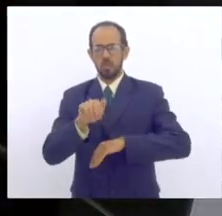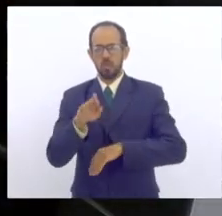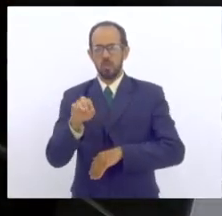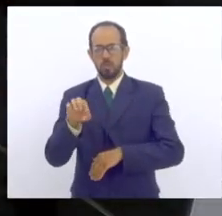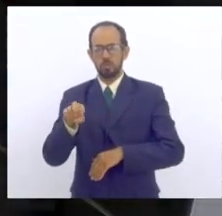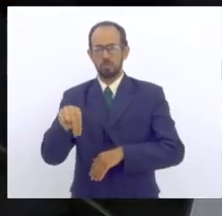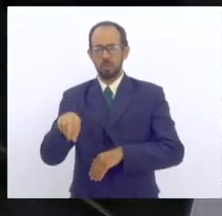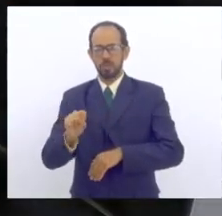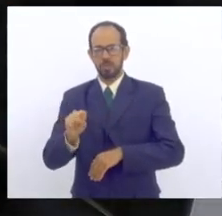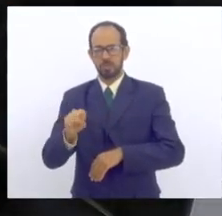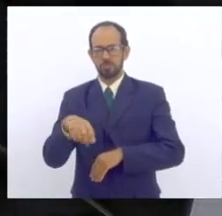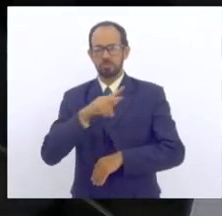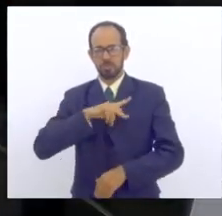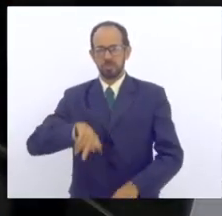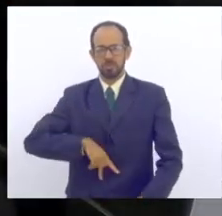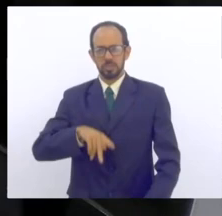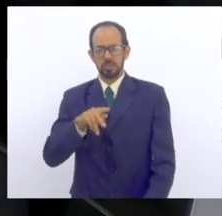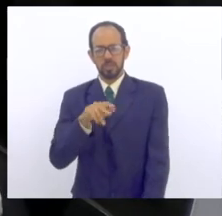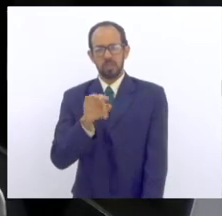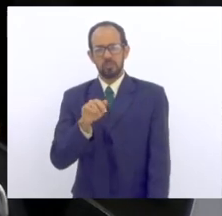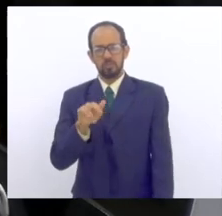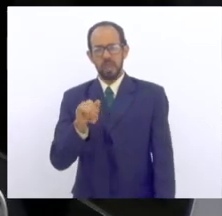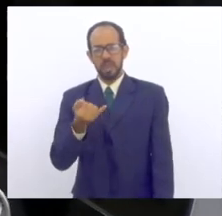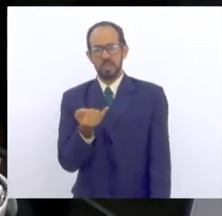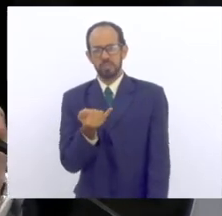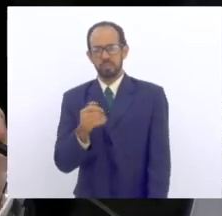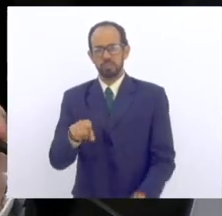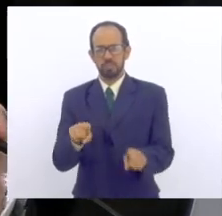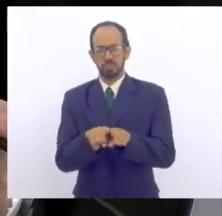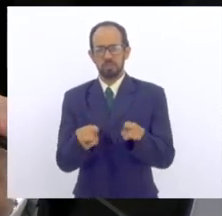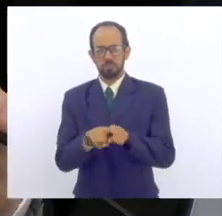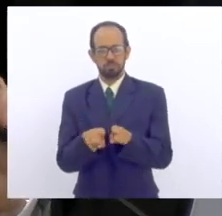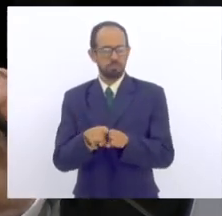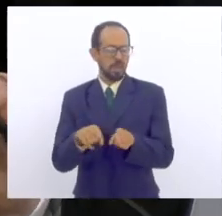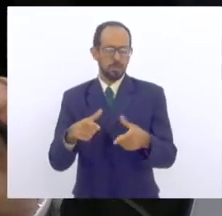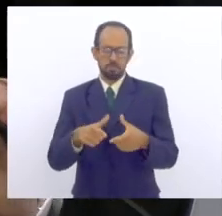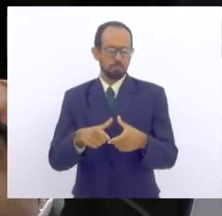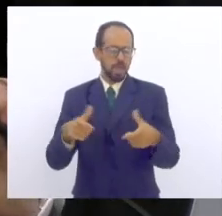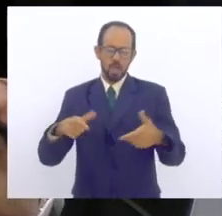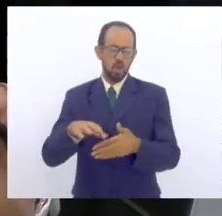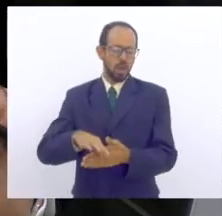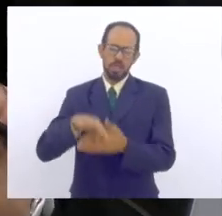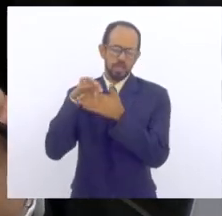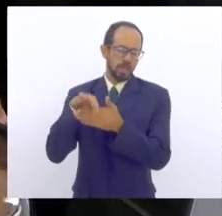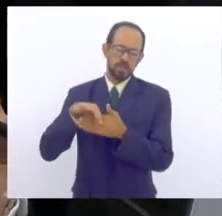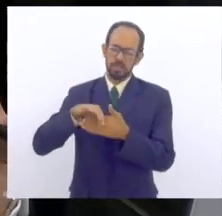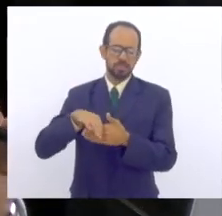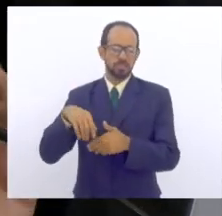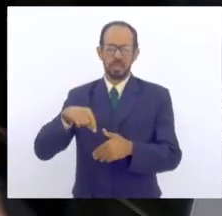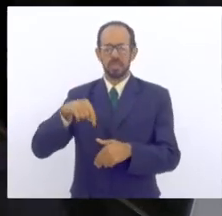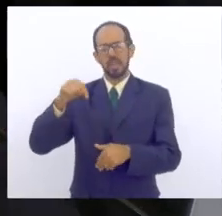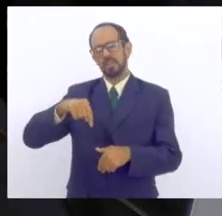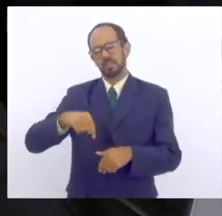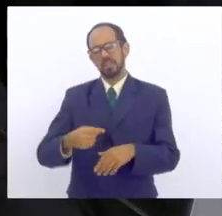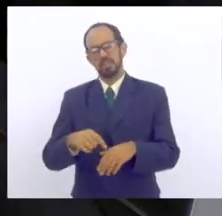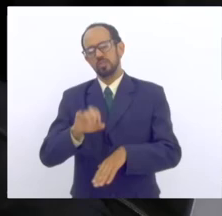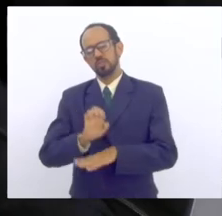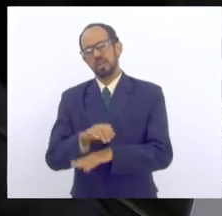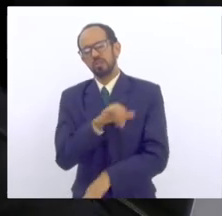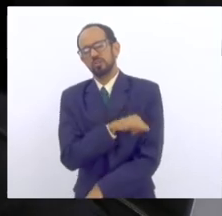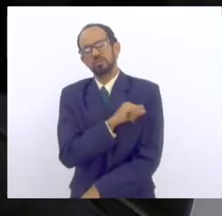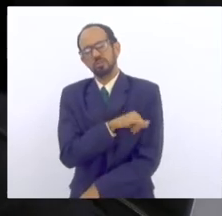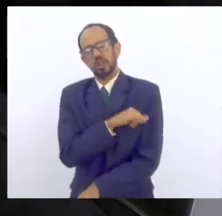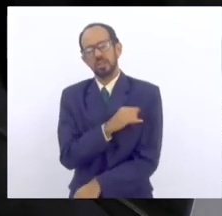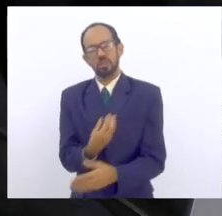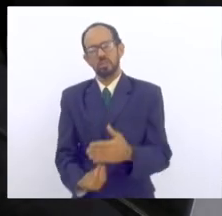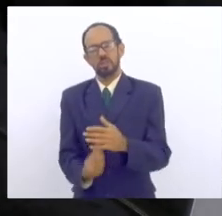da ferj cumprimentar também a maior liderança que é advocacia do Estado do Rio de Janeiro já produziu nesse país nosso membro